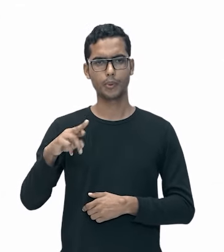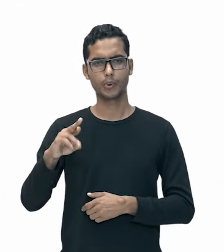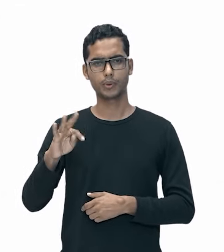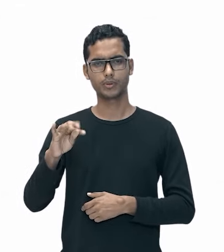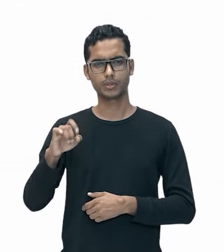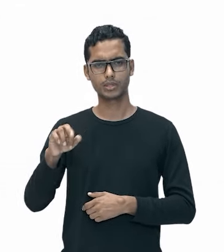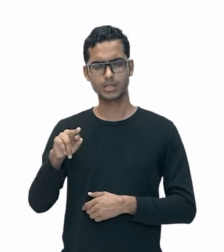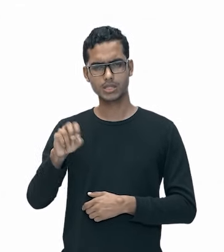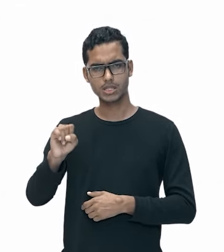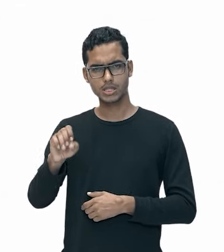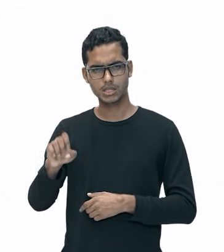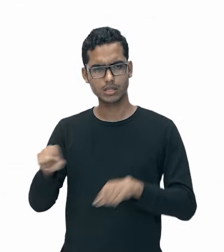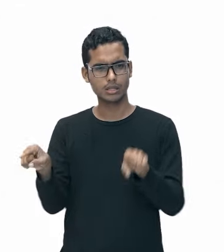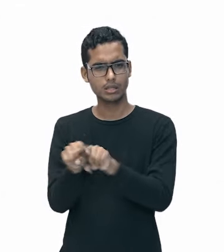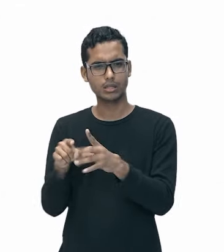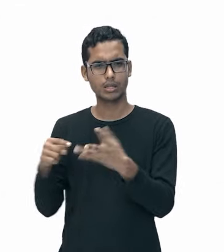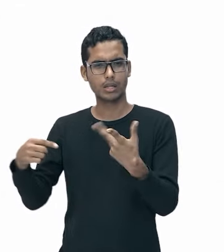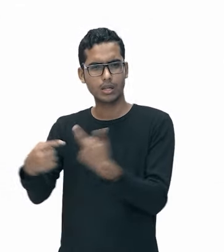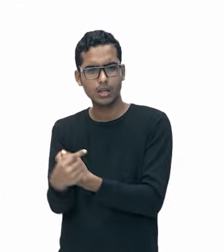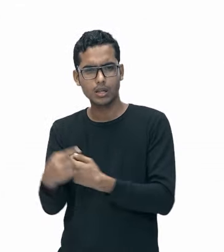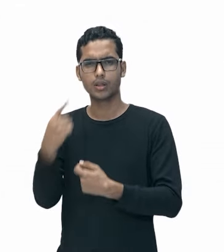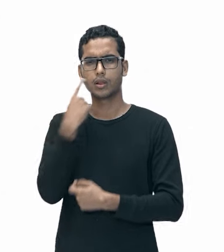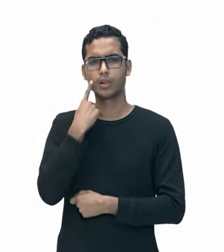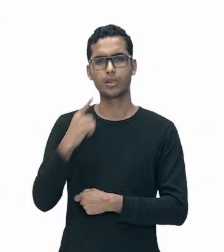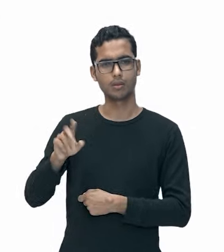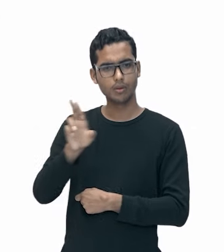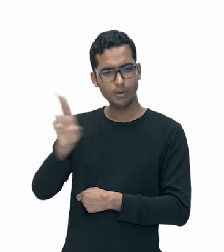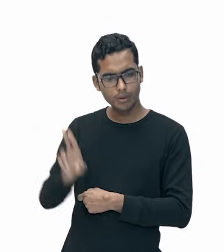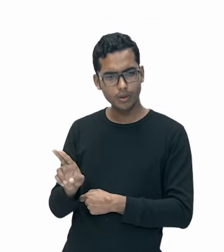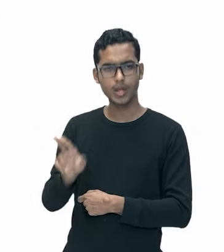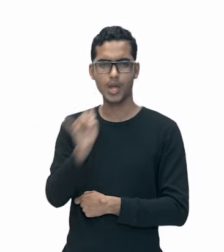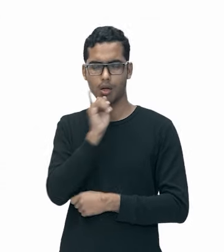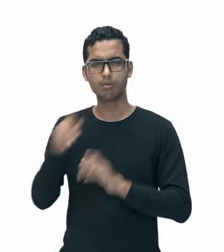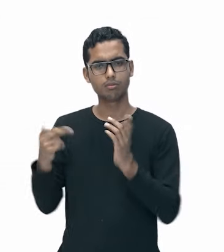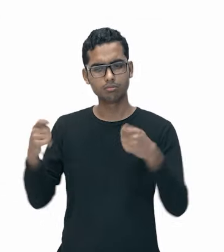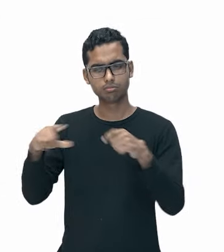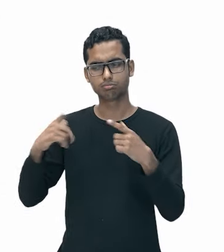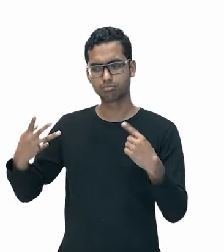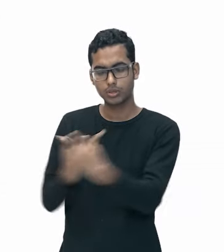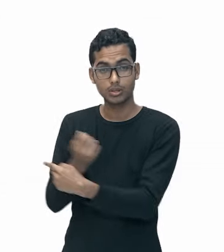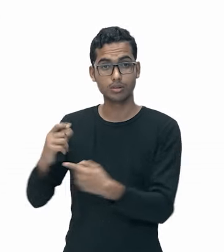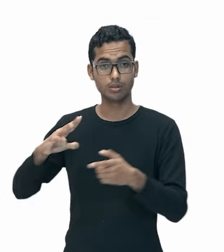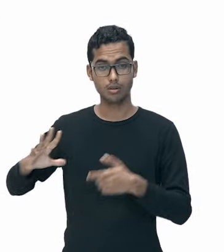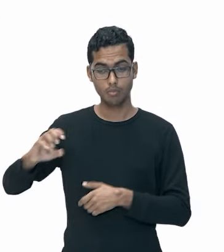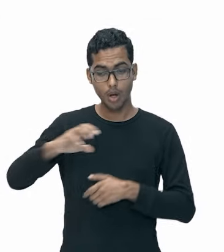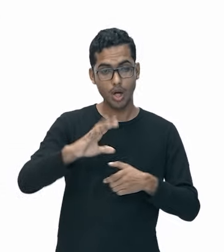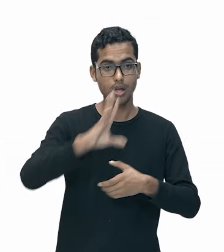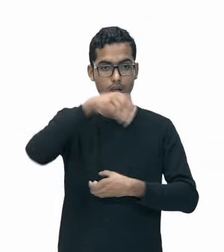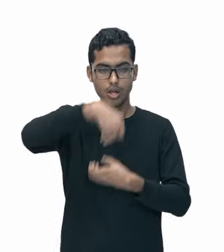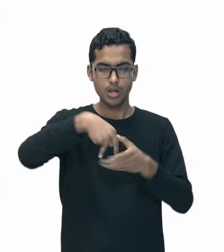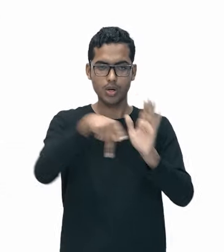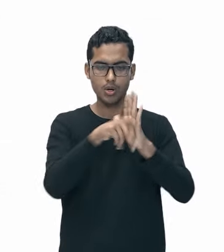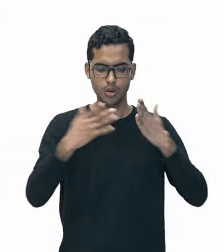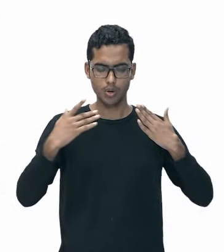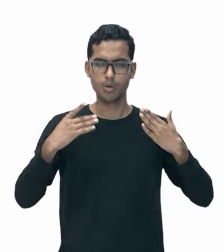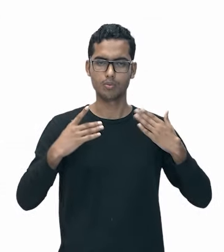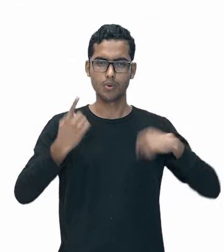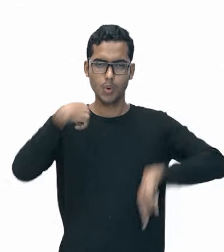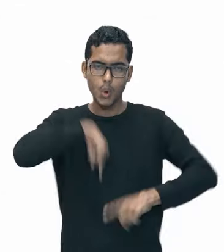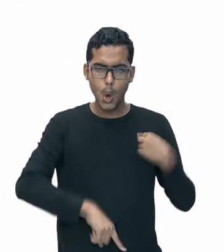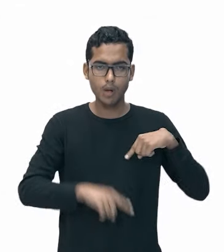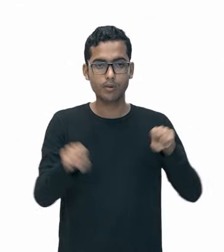tripsina tem a pepsina todos são exemplos de enzimas presentes no nosso organismo e a última que é a